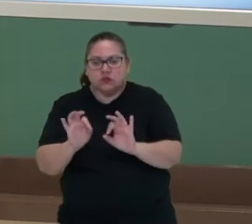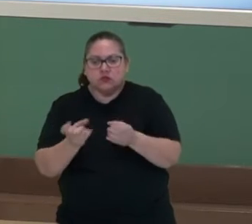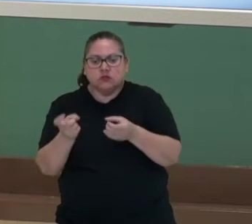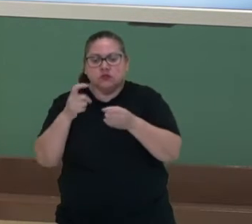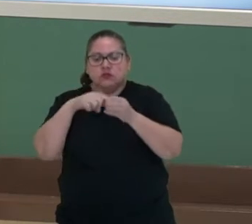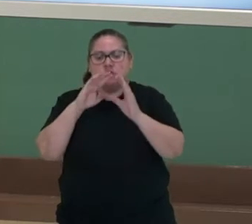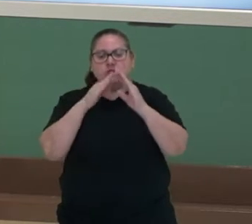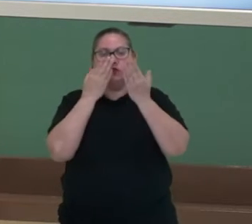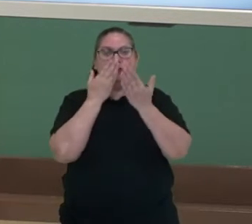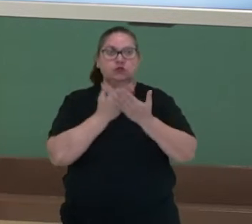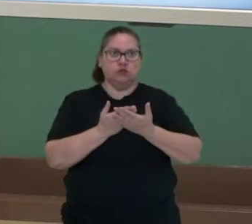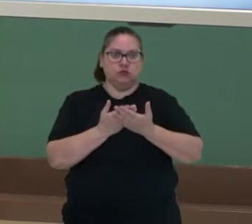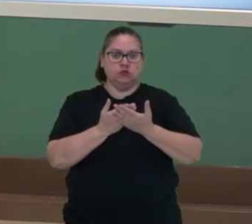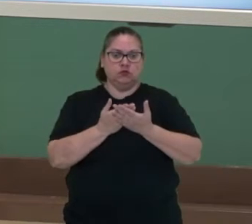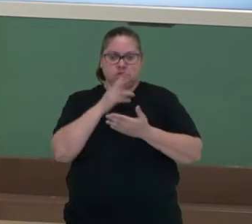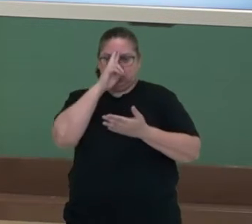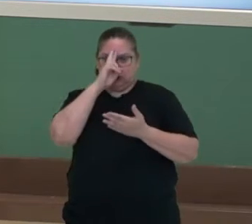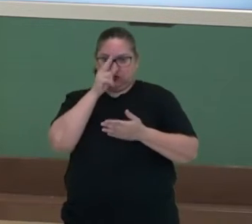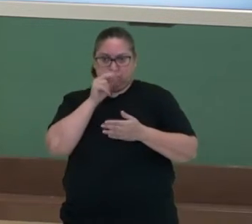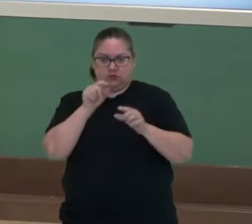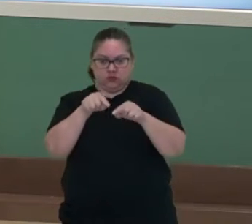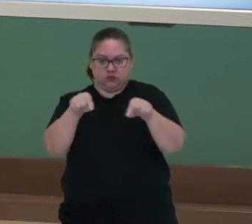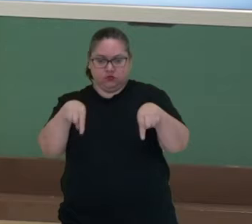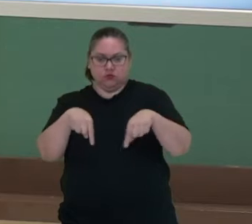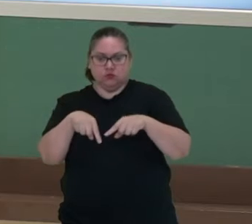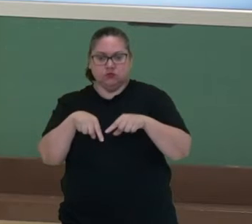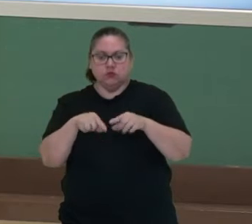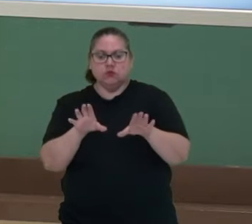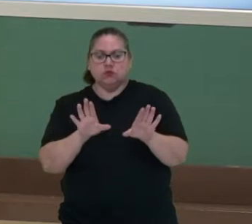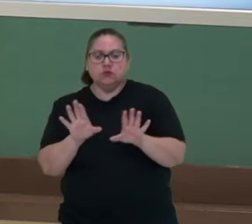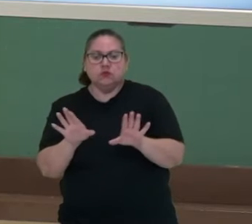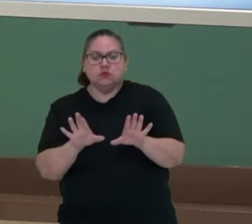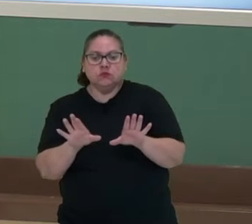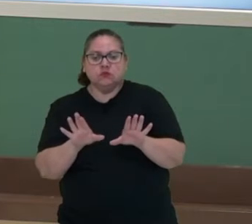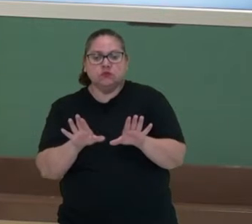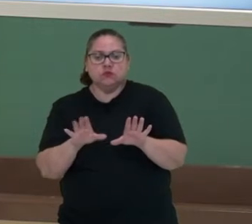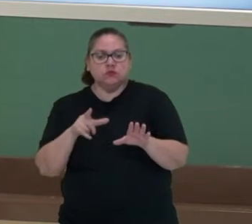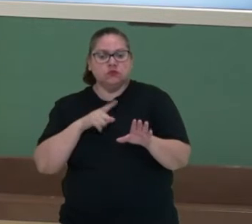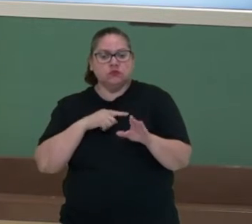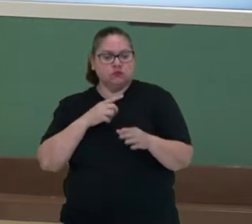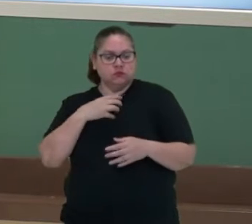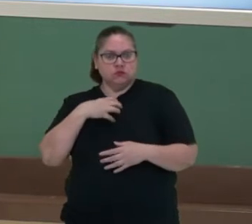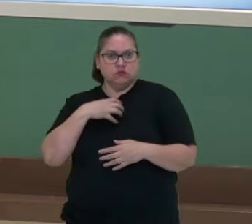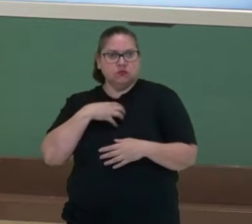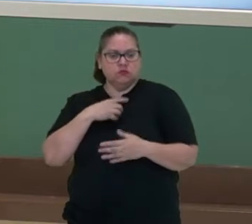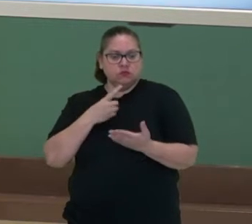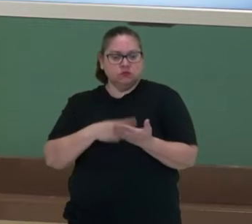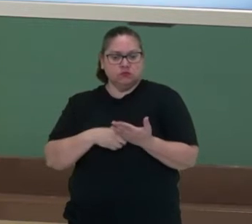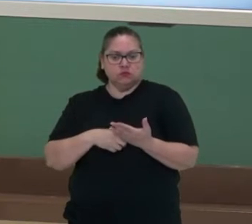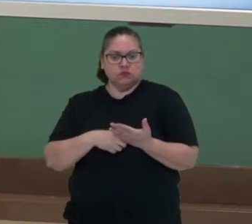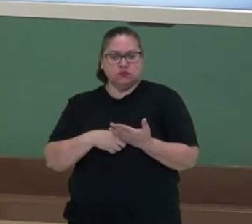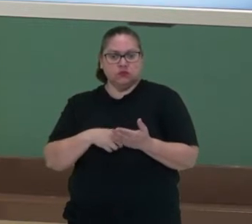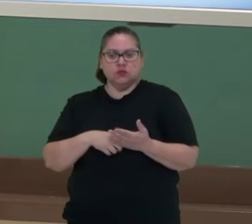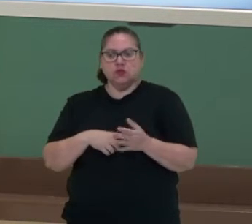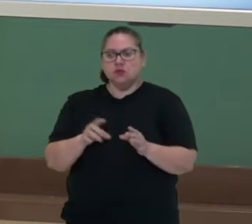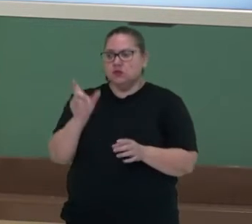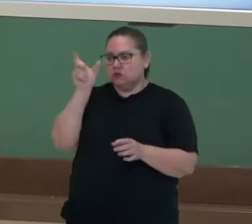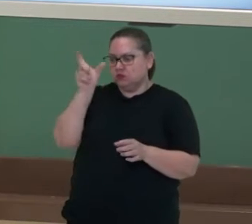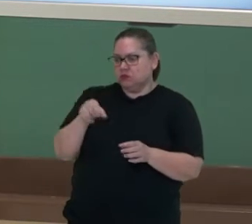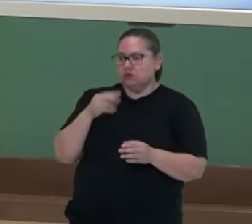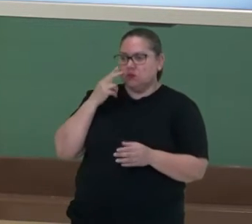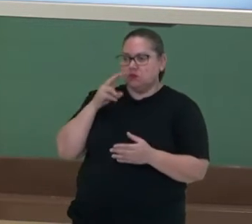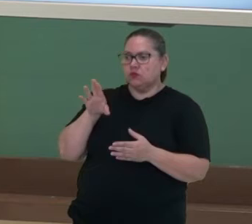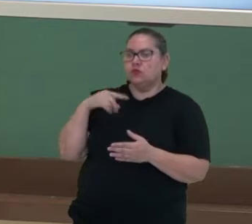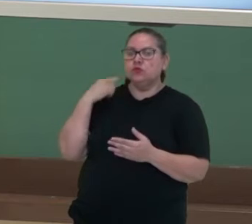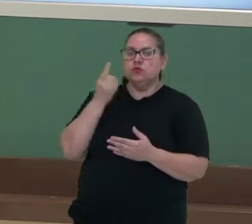dentro do colégio. Esse chefe de turma, ele precisa, portanto, ter um comportamento exemplar, assim como todos os alunos